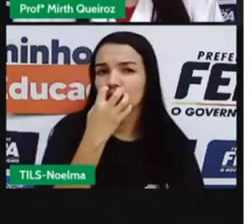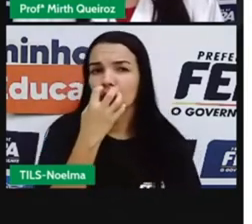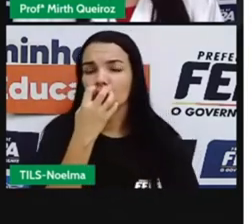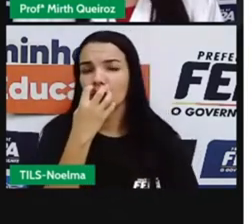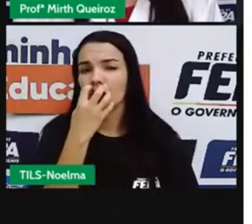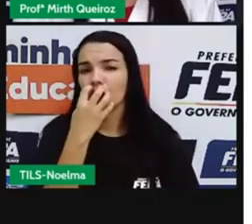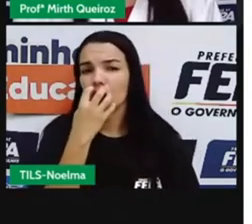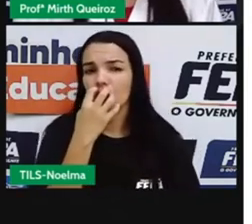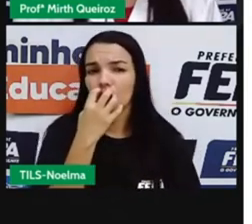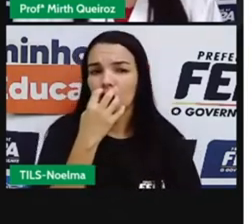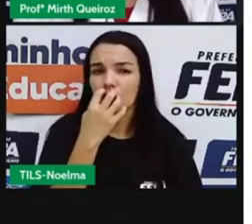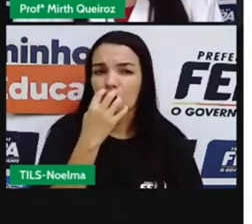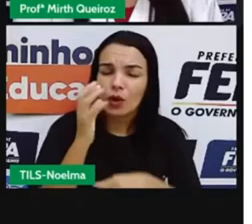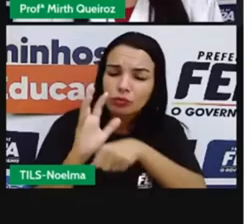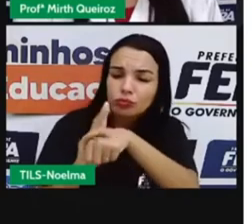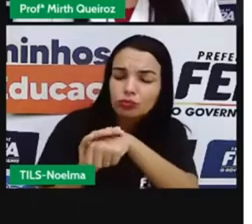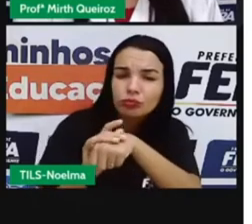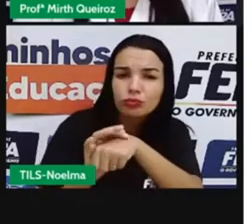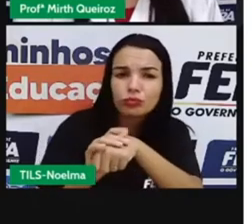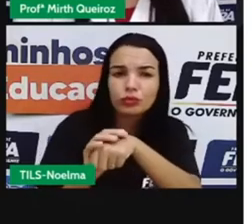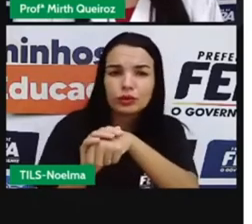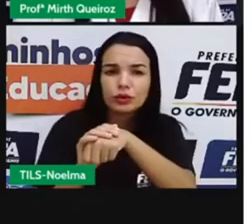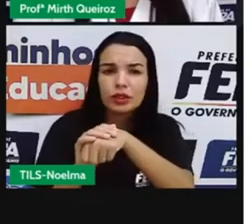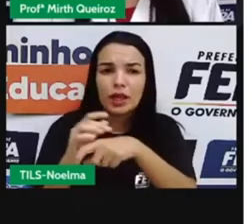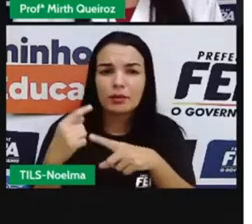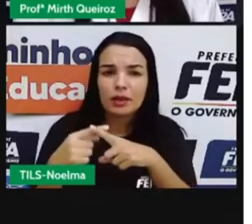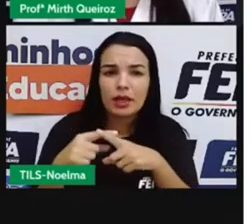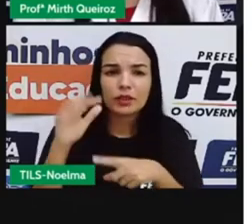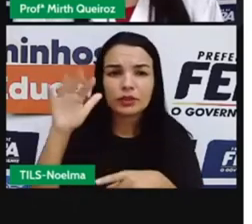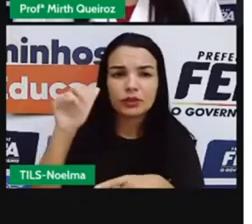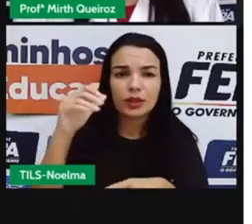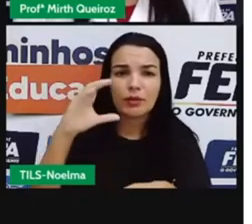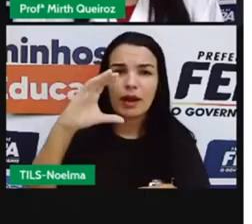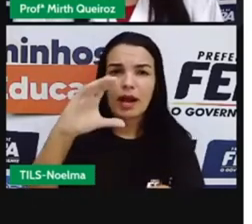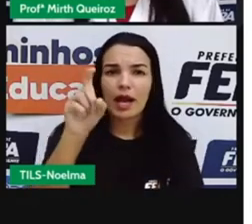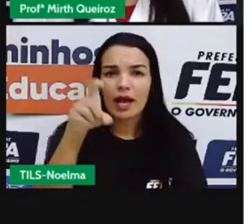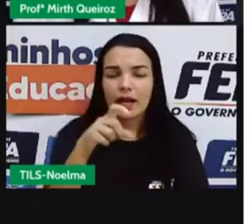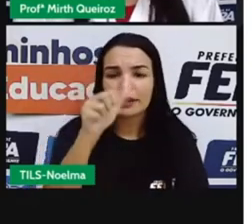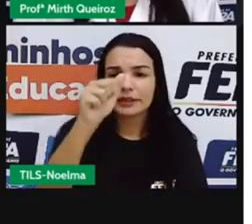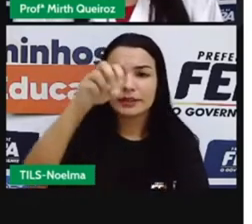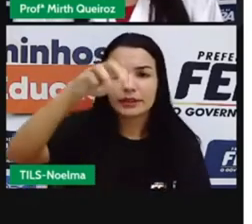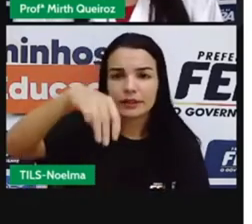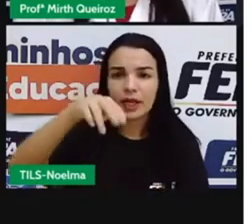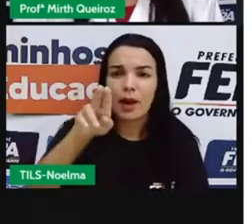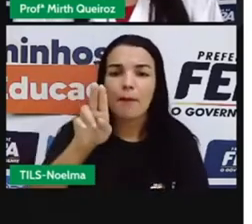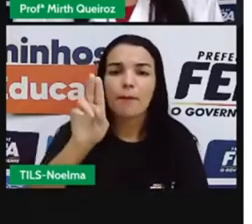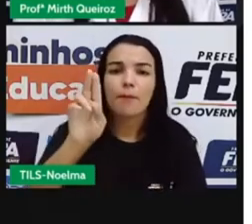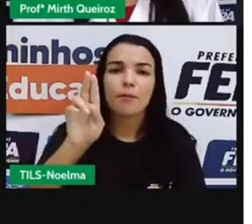Outras coisas ninguém procura, porque não acha. Coitado do Chico Bolacha.